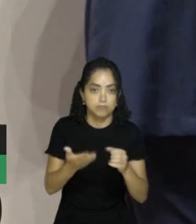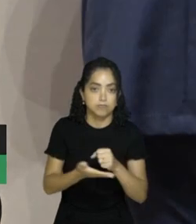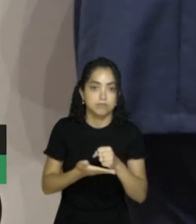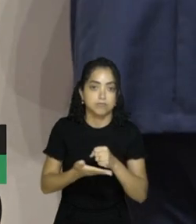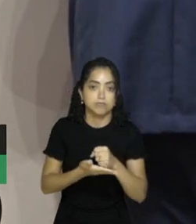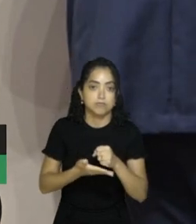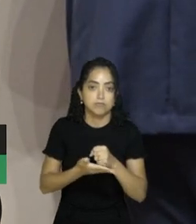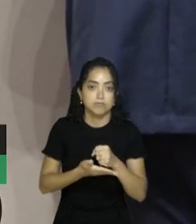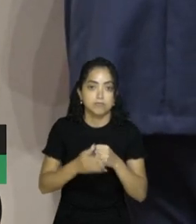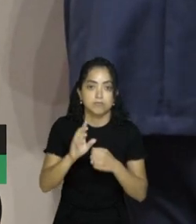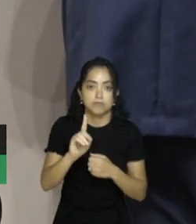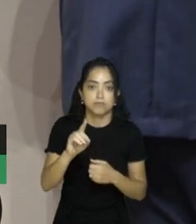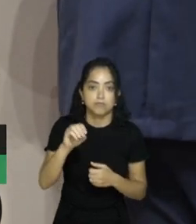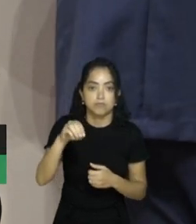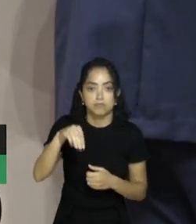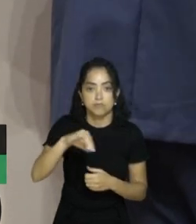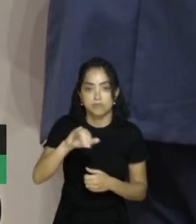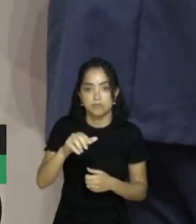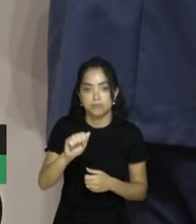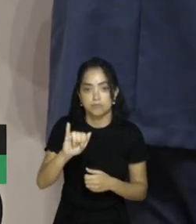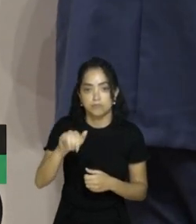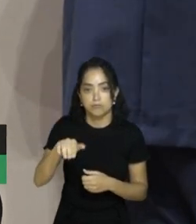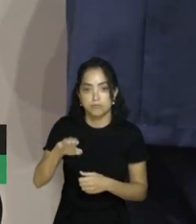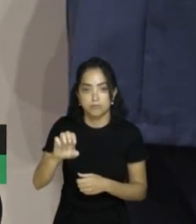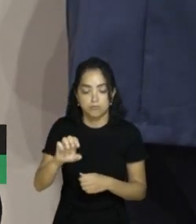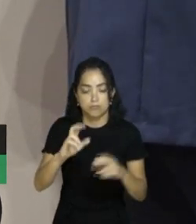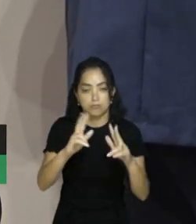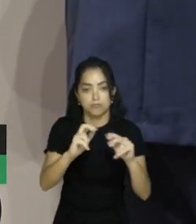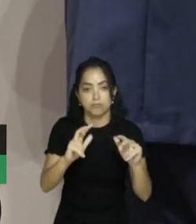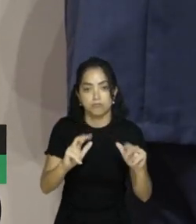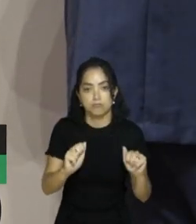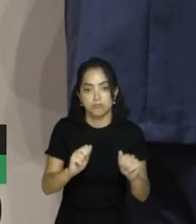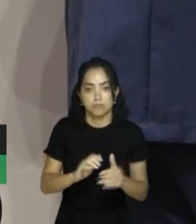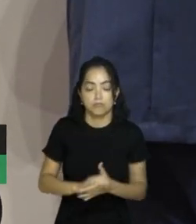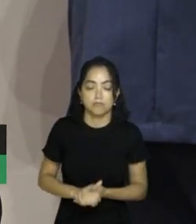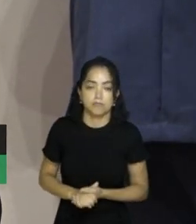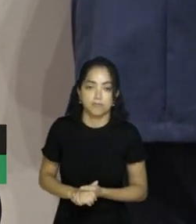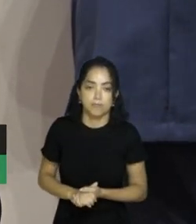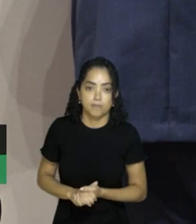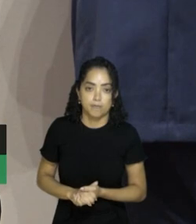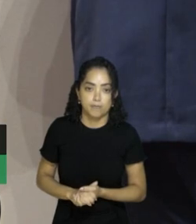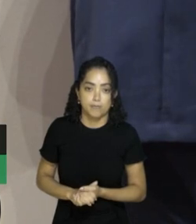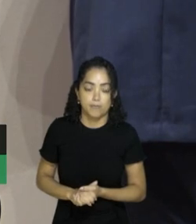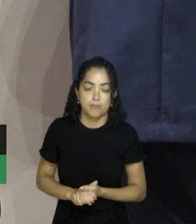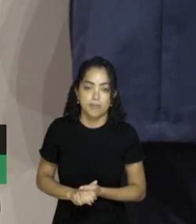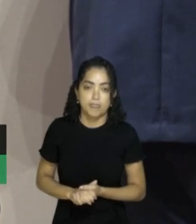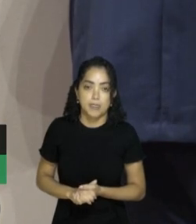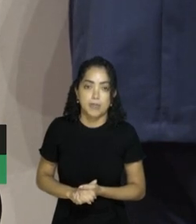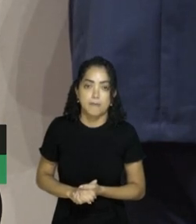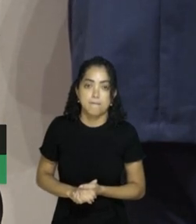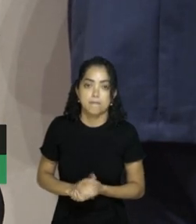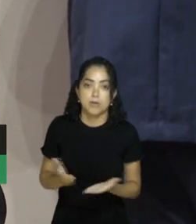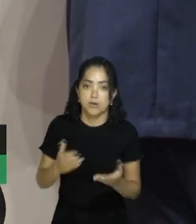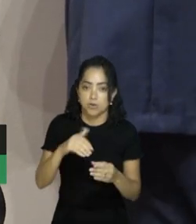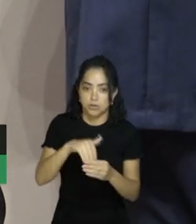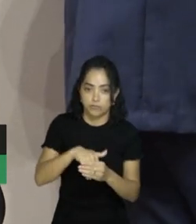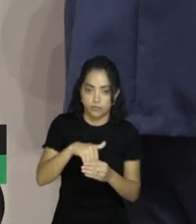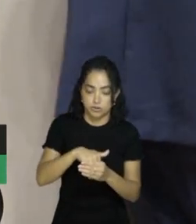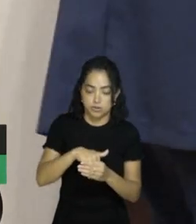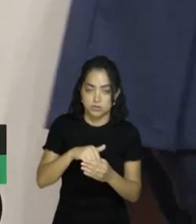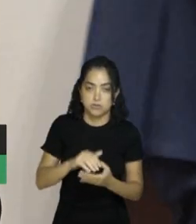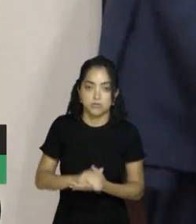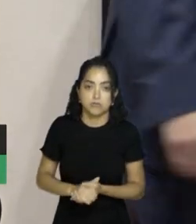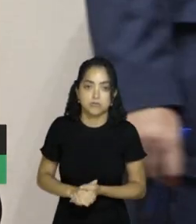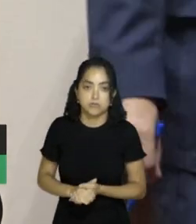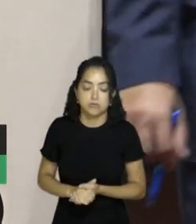Dom Jaime Câmara localizada em Florianópolis em discussão deputados que aprovam